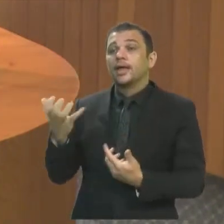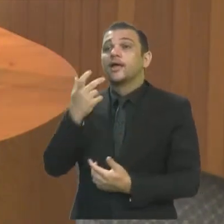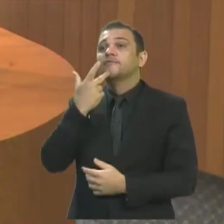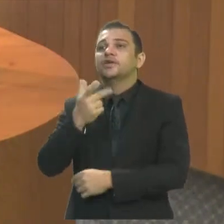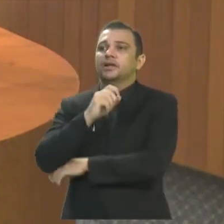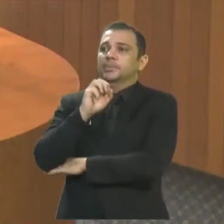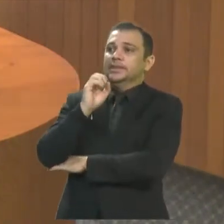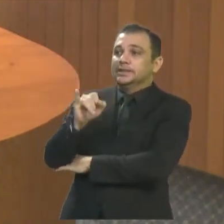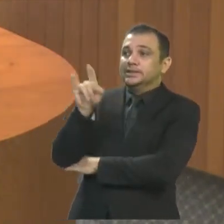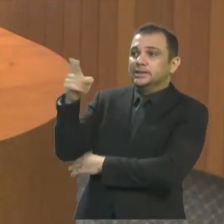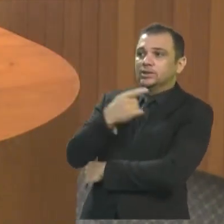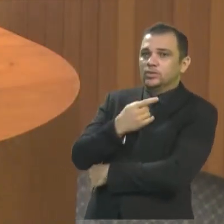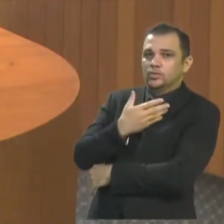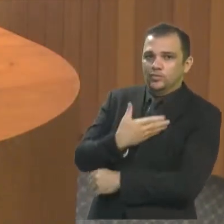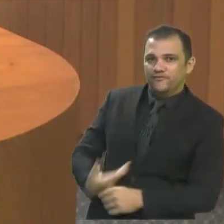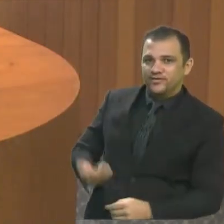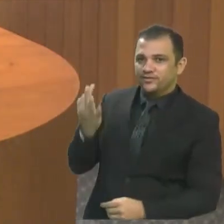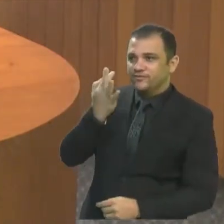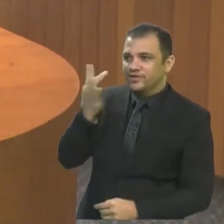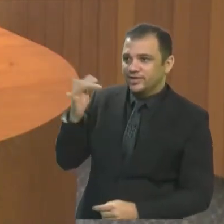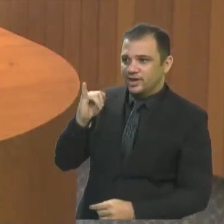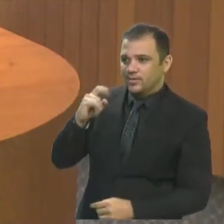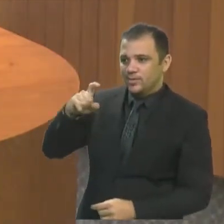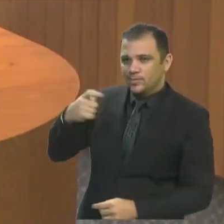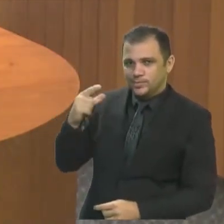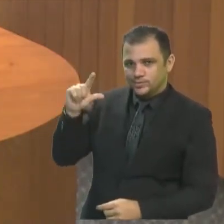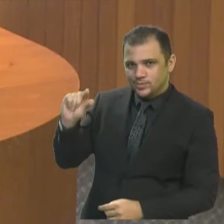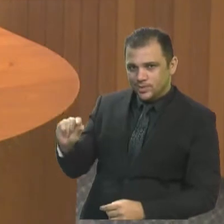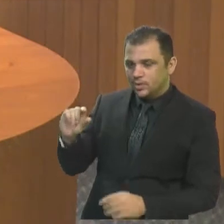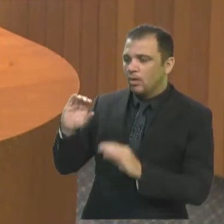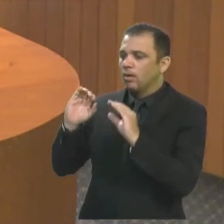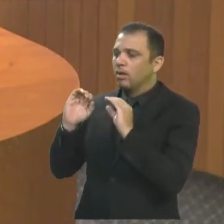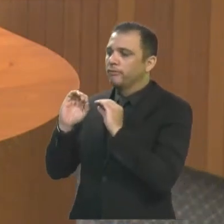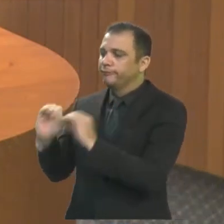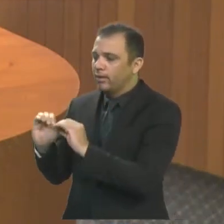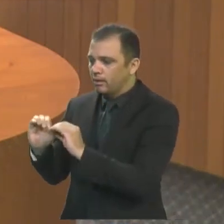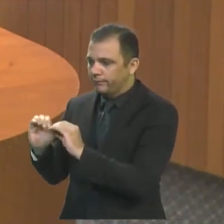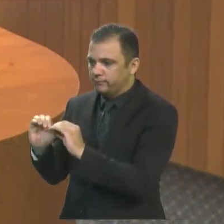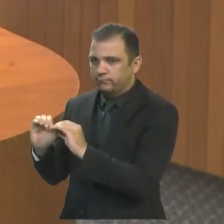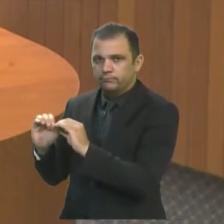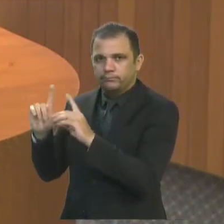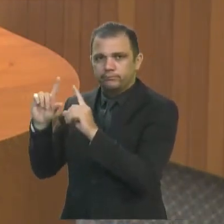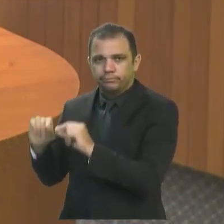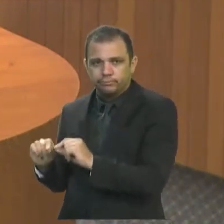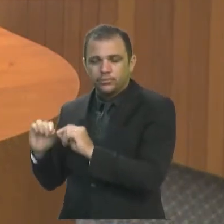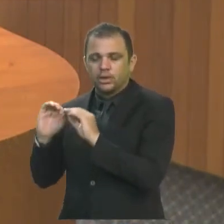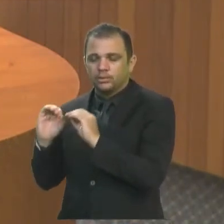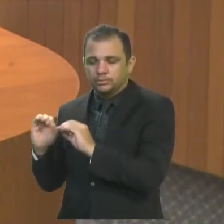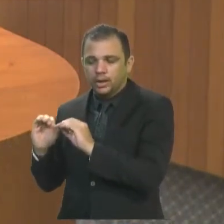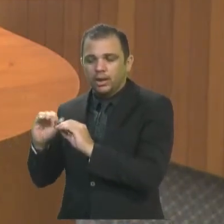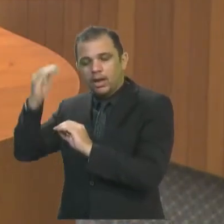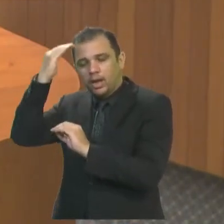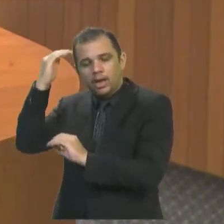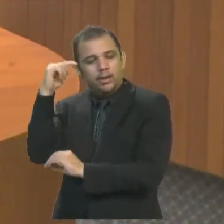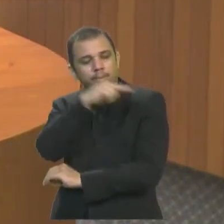imposto dele, que é um imposto menor, ele vai jogar a culpa para os governadores.